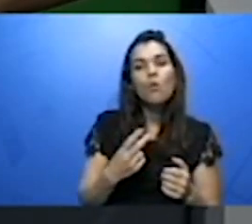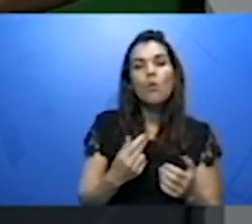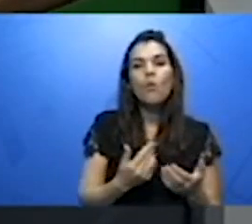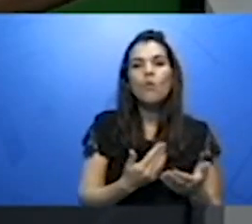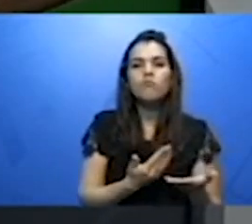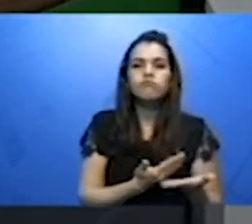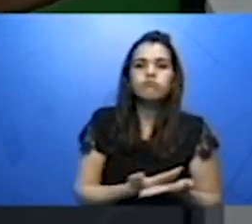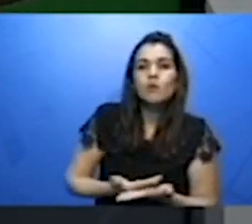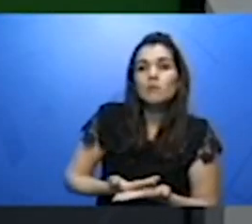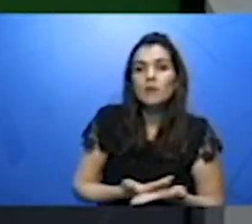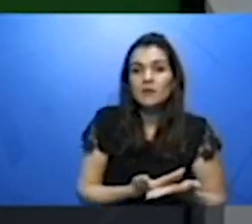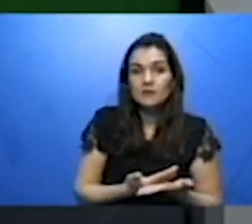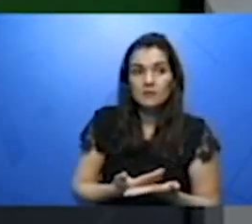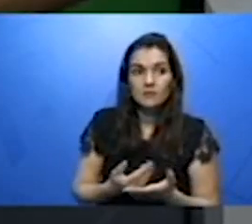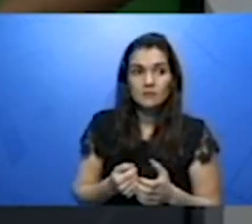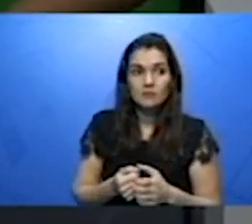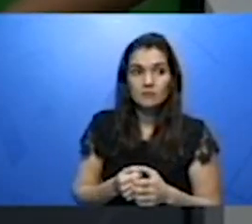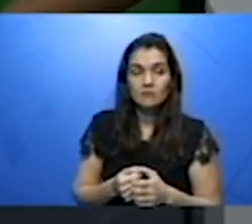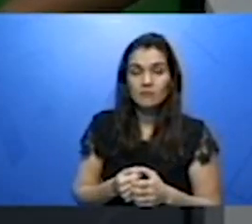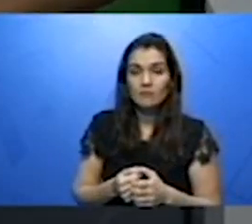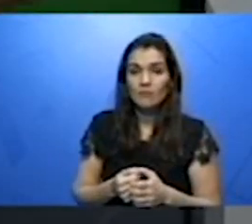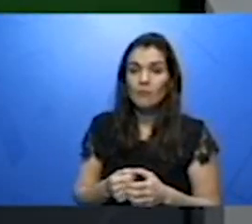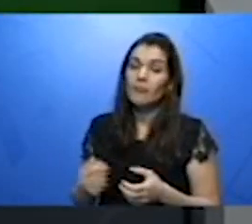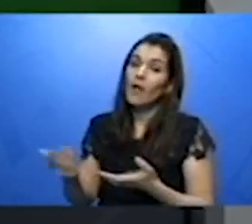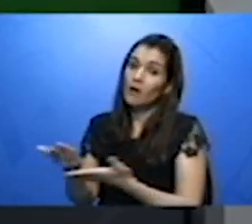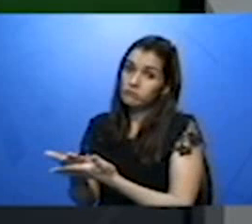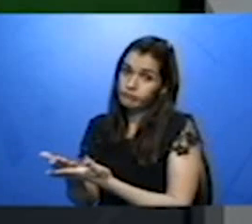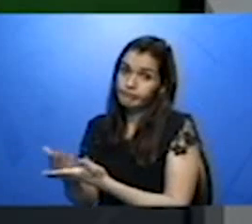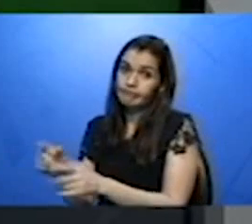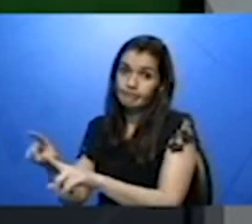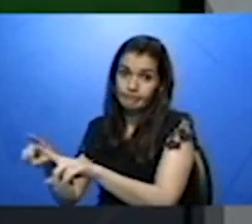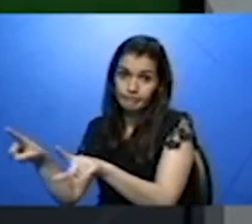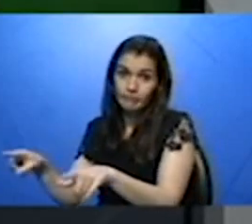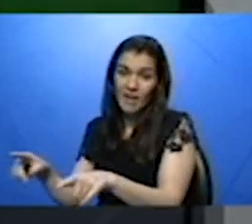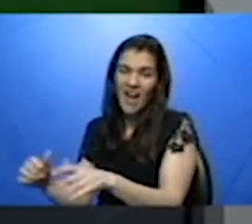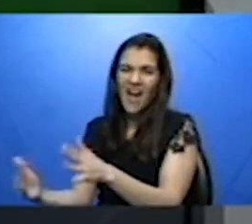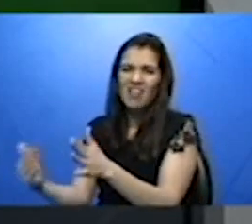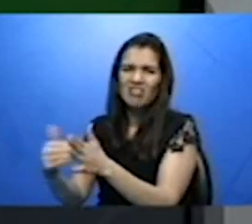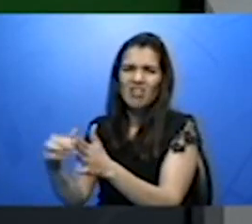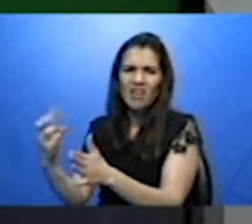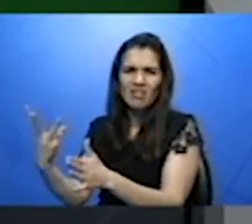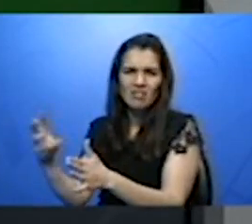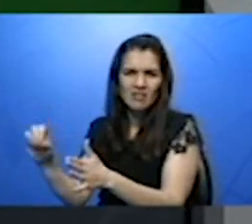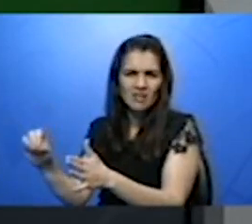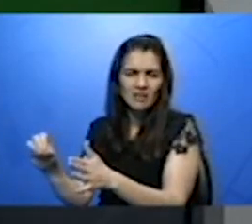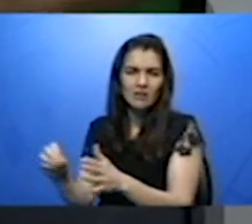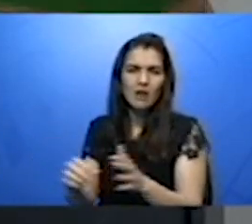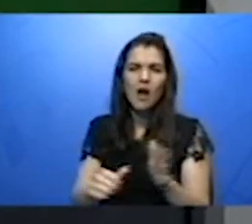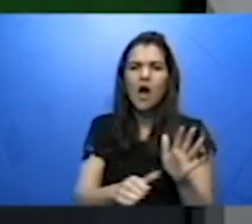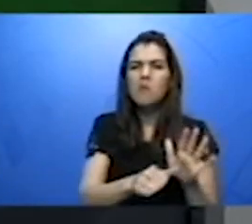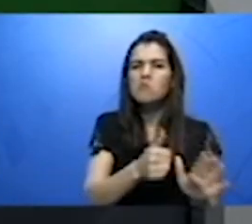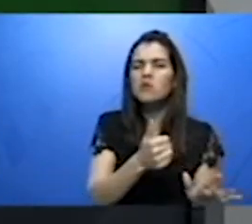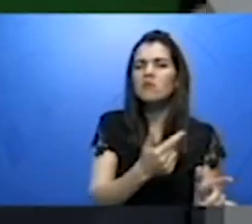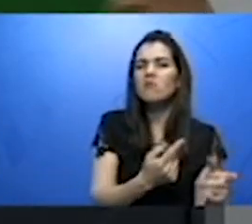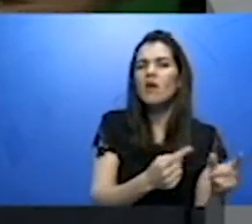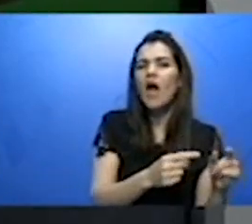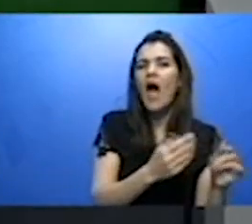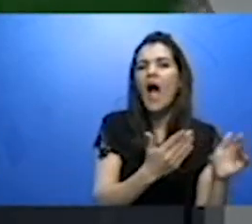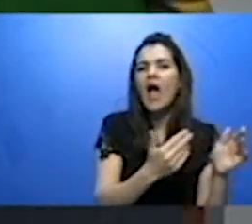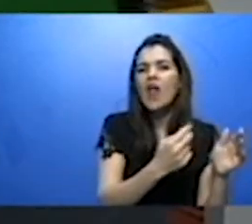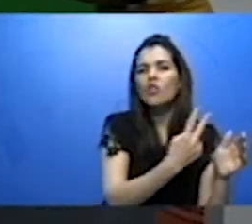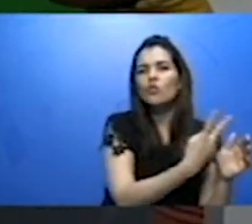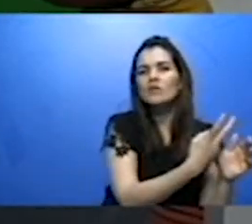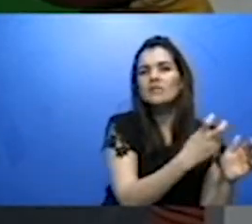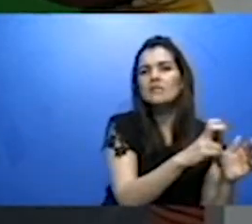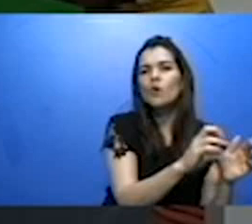essa daqui ó ela suporta até 30 quilogramas é a primeira de 250 que significa que ela